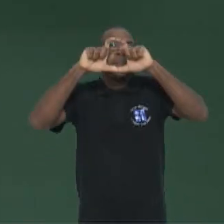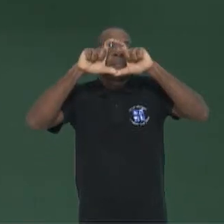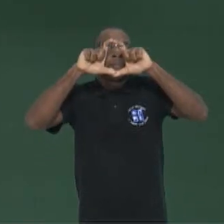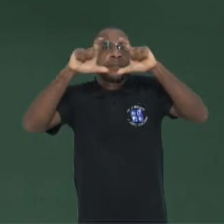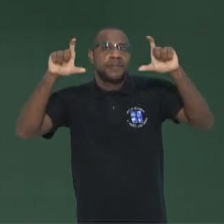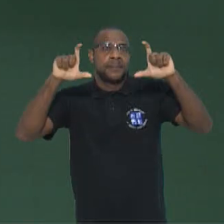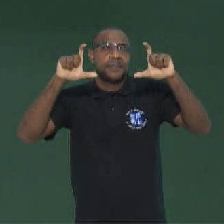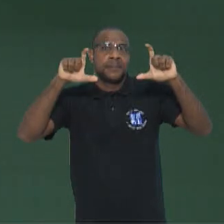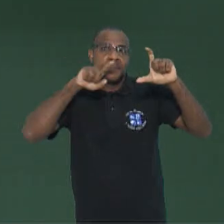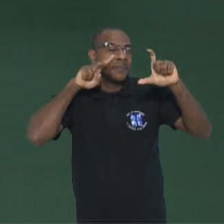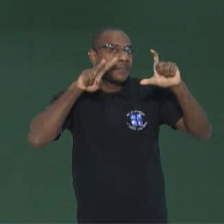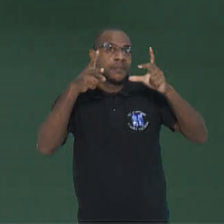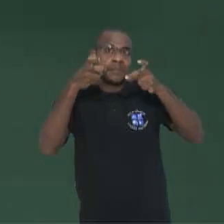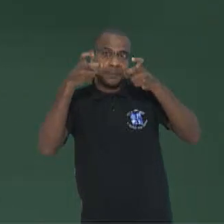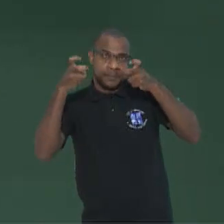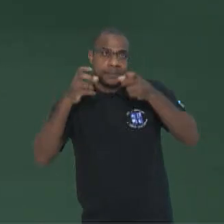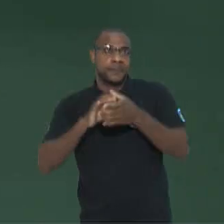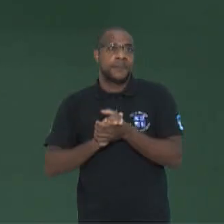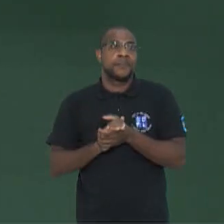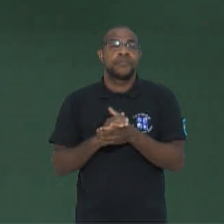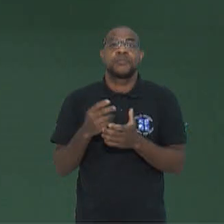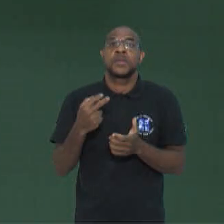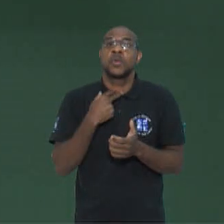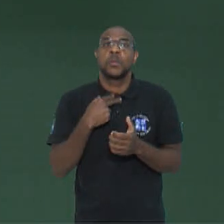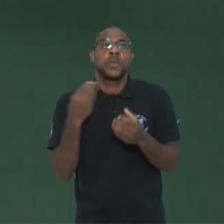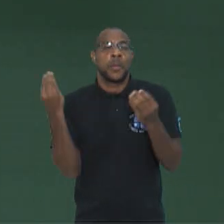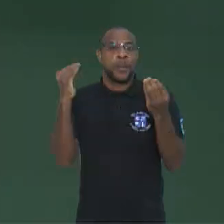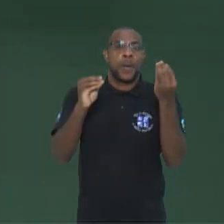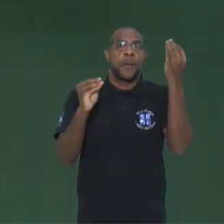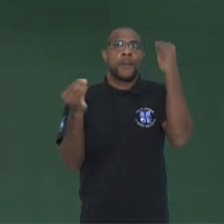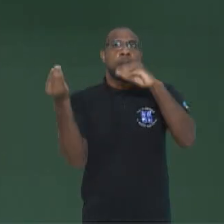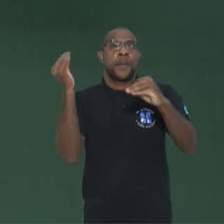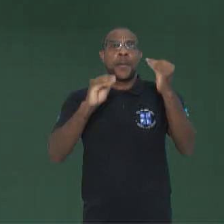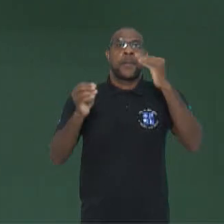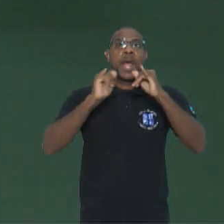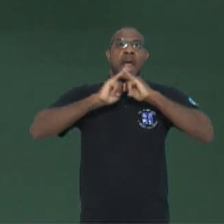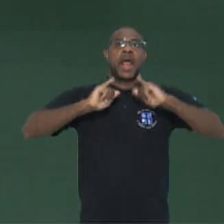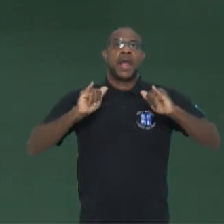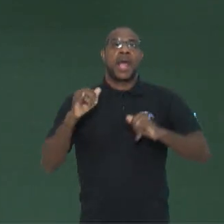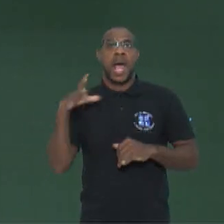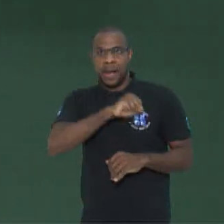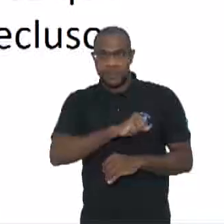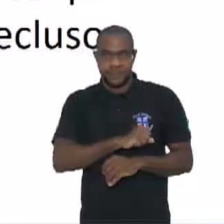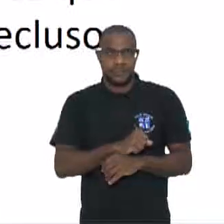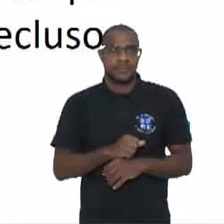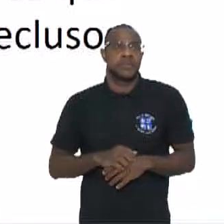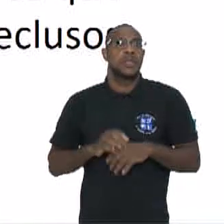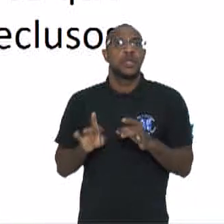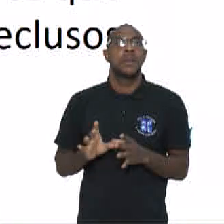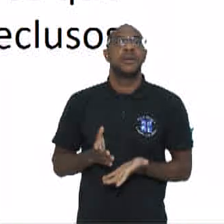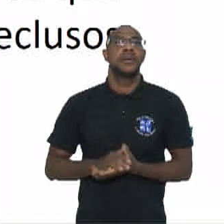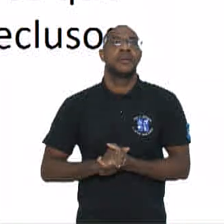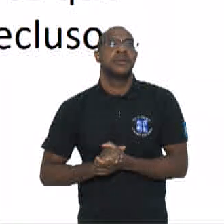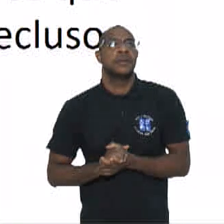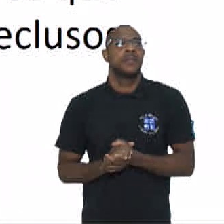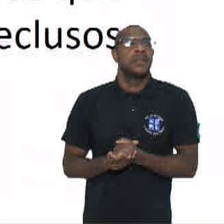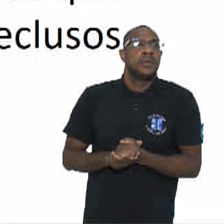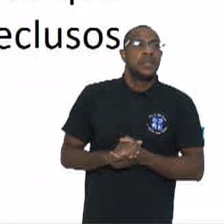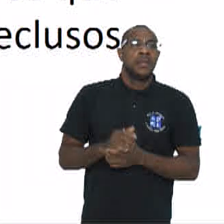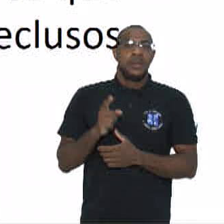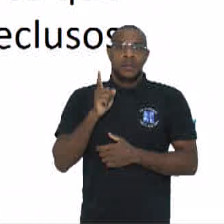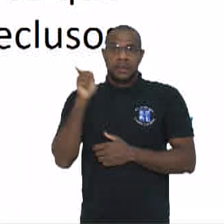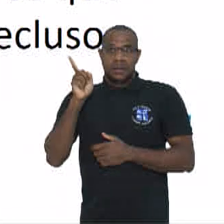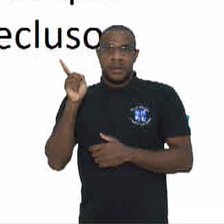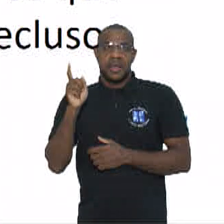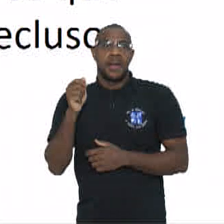né? Para vocês irem percebendo que eu não posso ir jogando as informações apenas. A ministra Mikakos